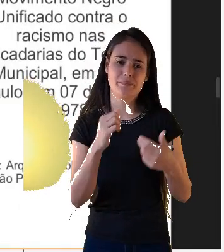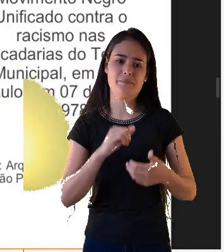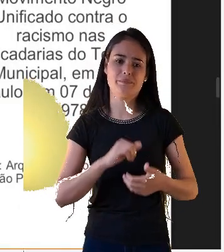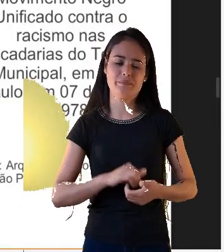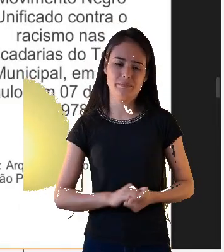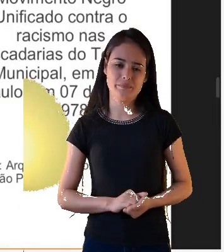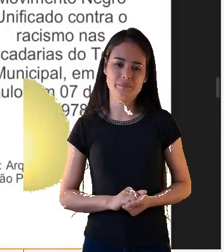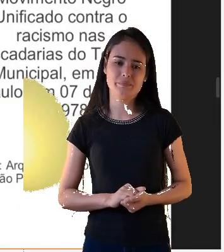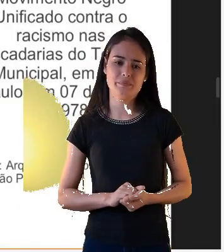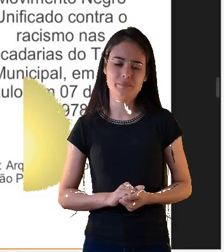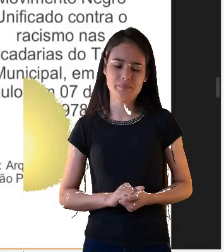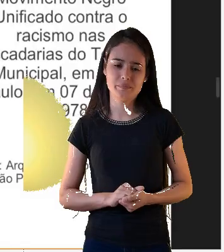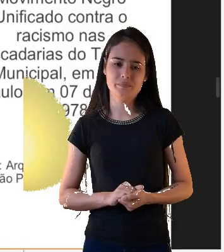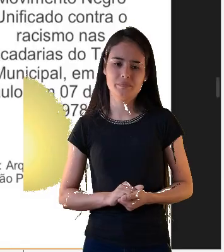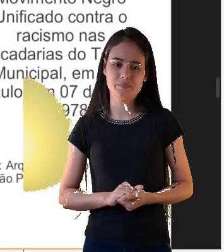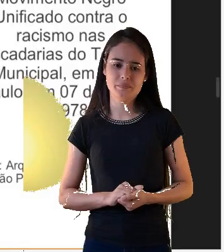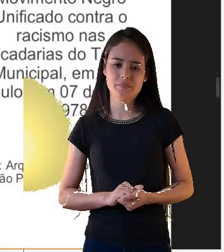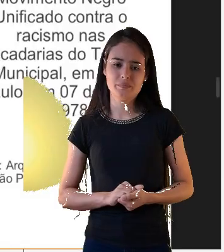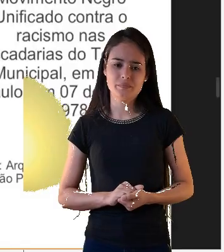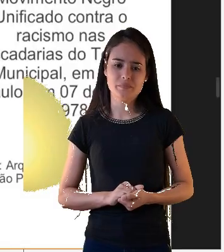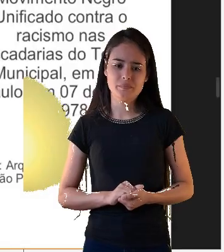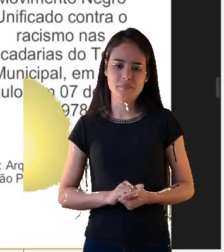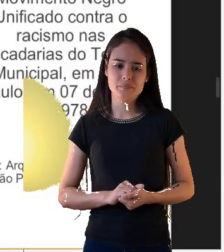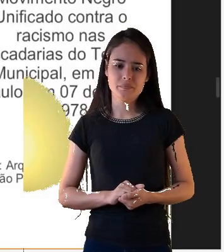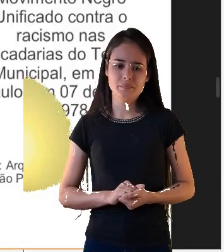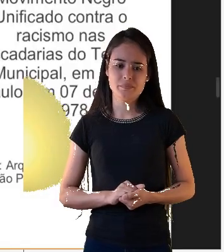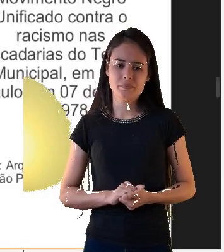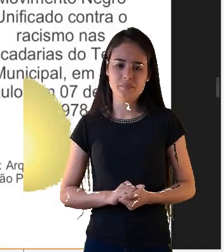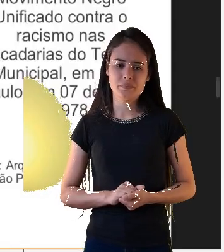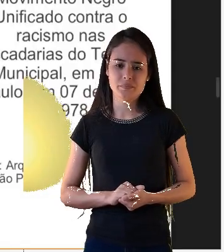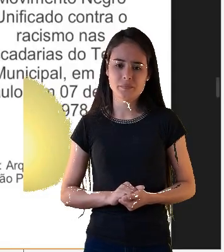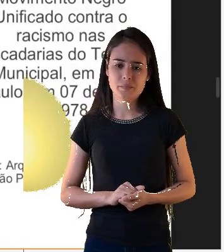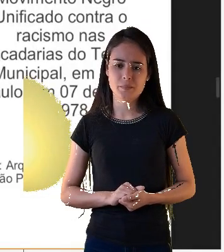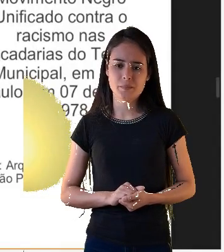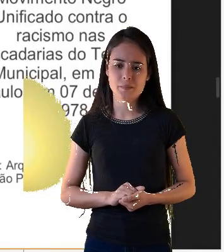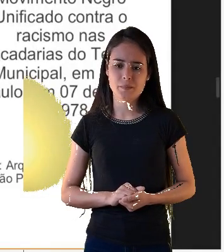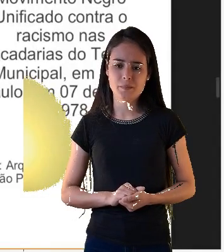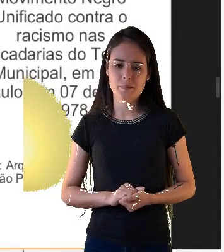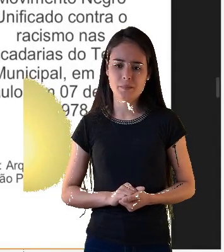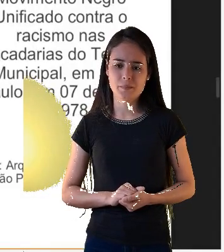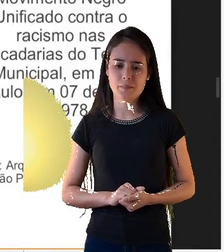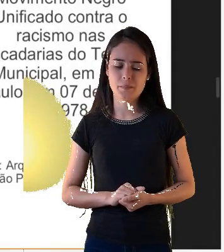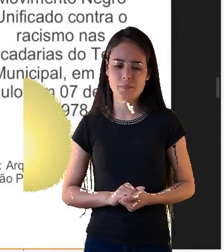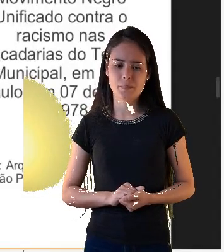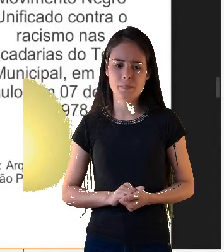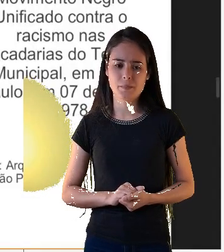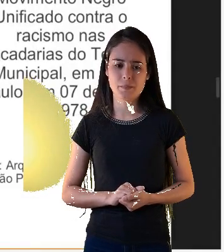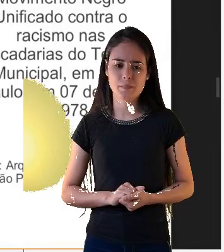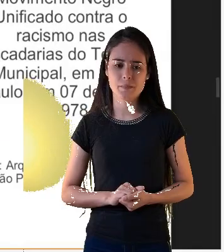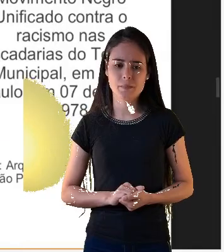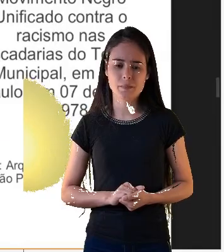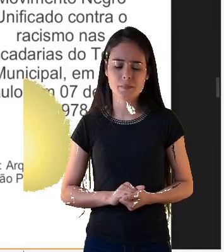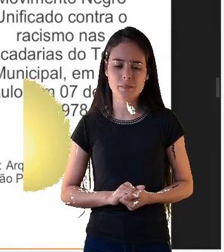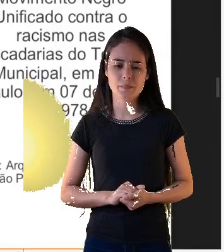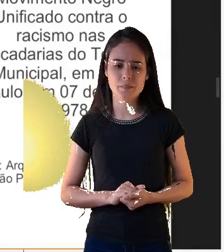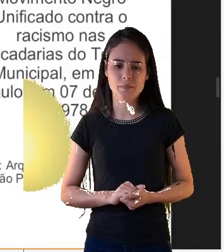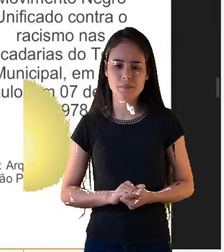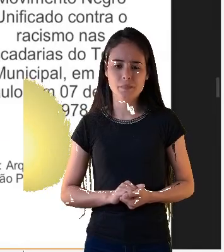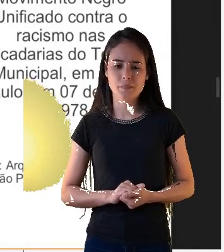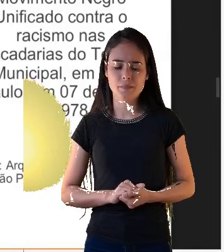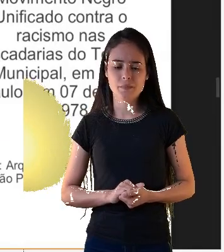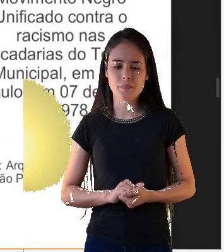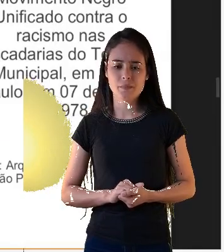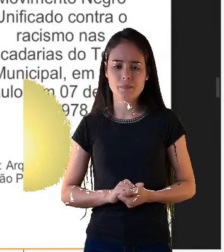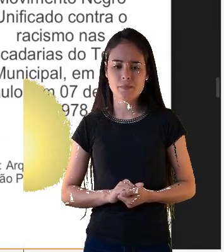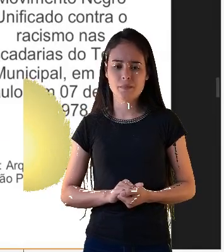avançou muito, mas ainda hoje parece que a gente tem ainda reivindicando as mesmas